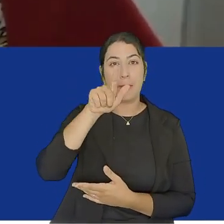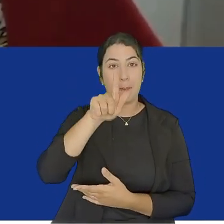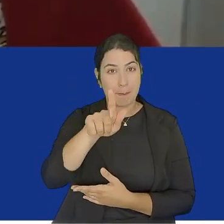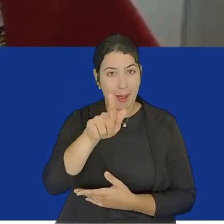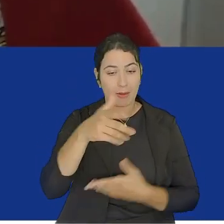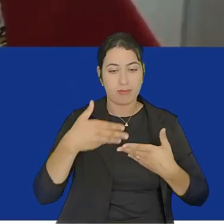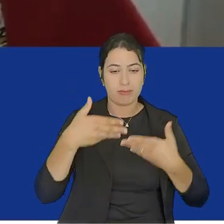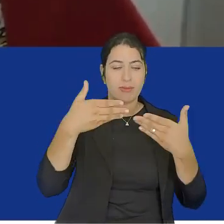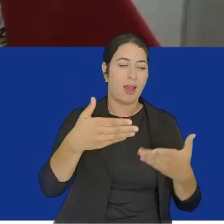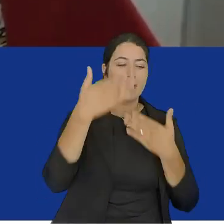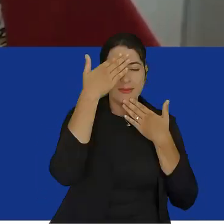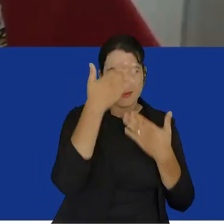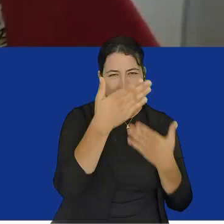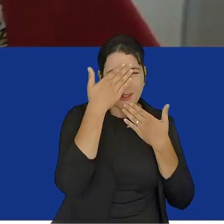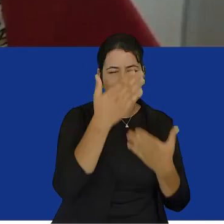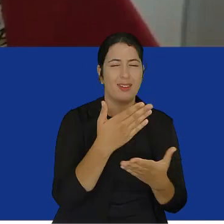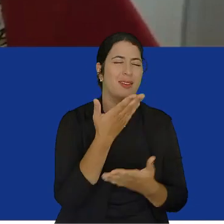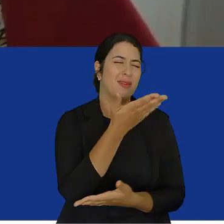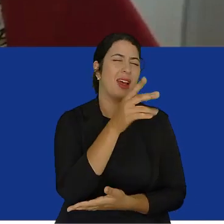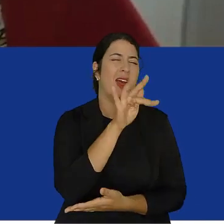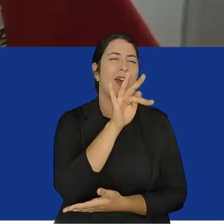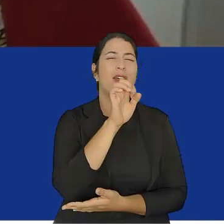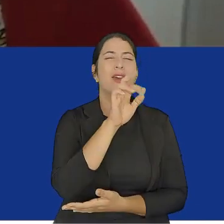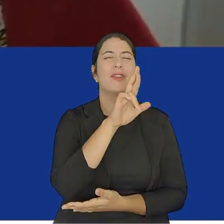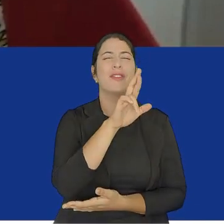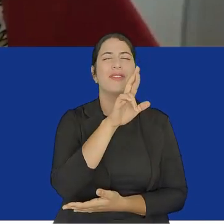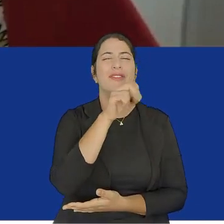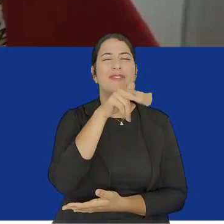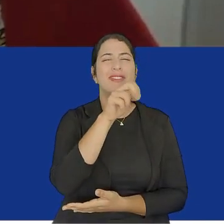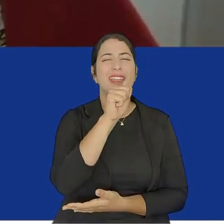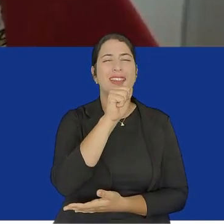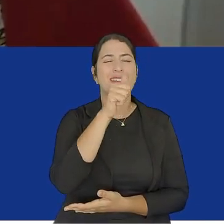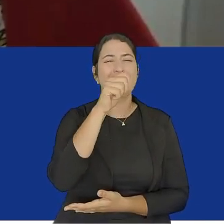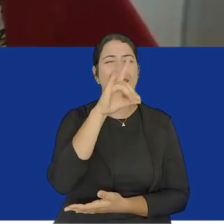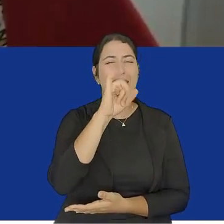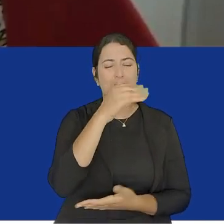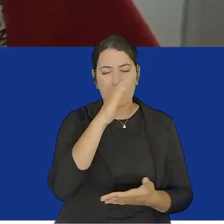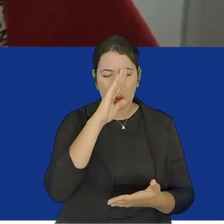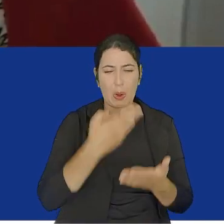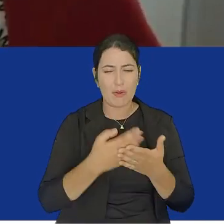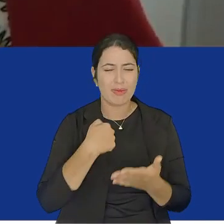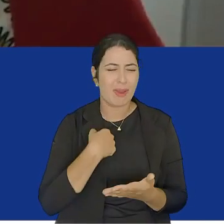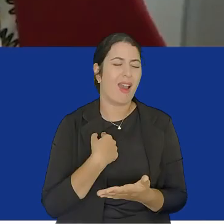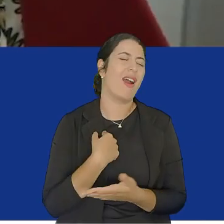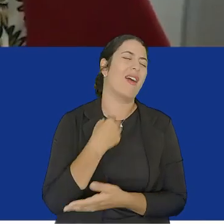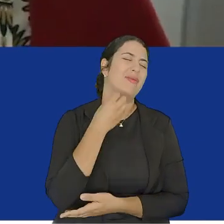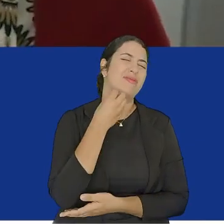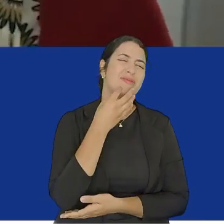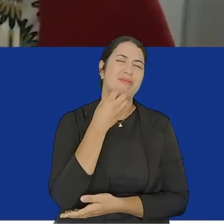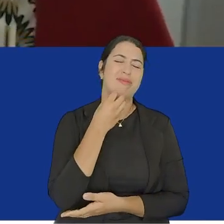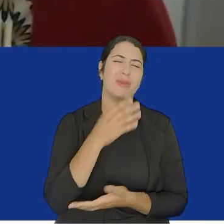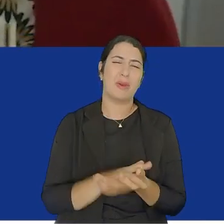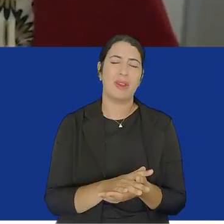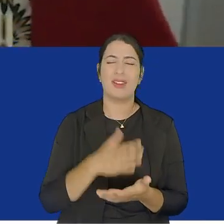pela confiança, é muito bom estar em casa, né, ainda que virtualmente, aqui na Justiça Federal de São Paulo, muito carinho,